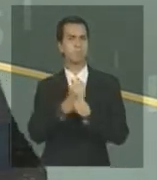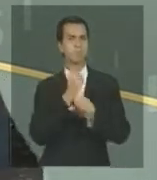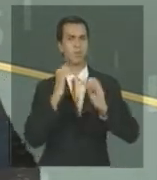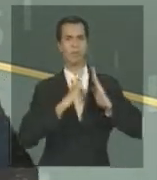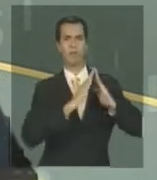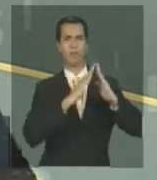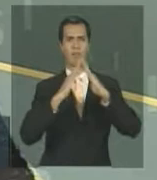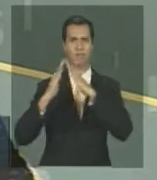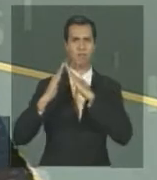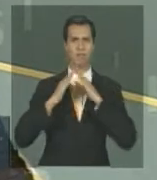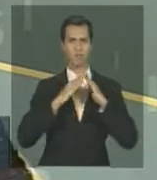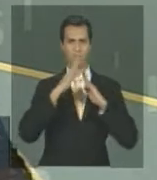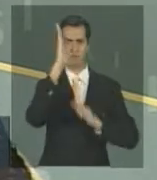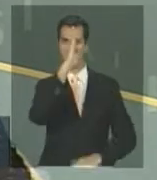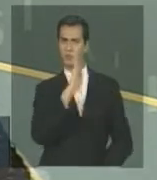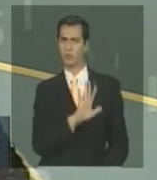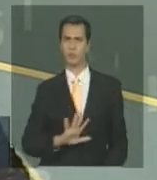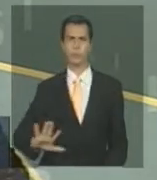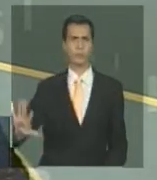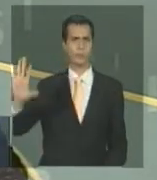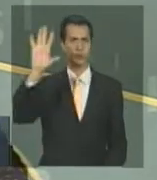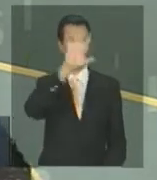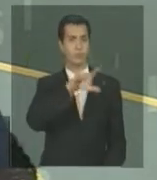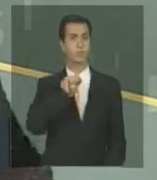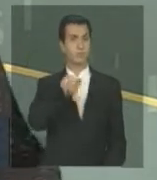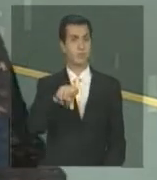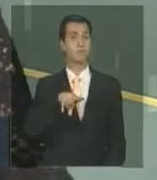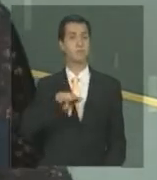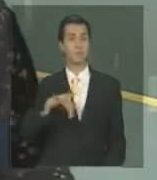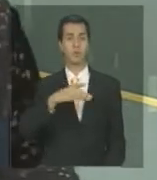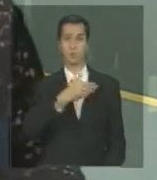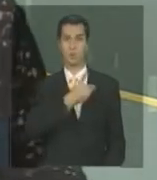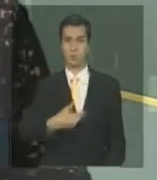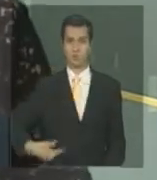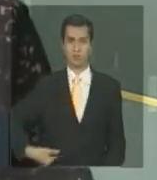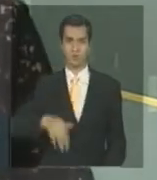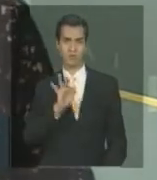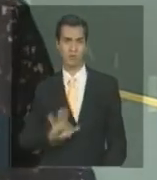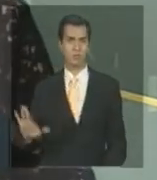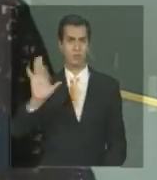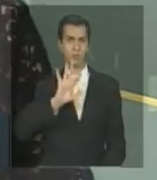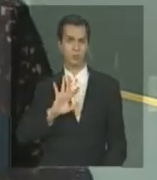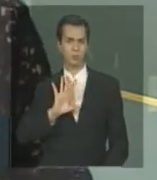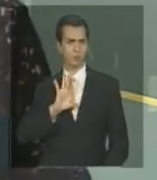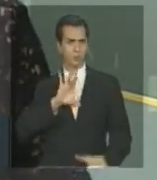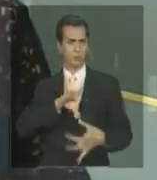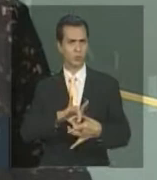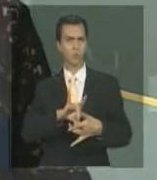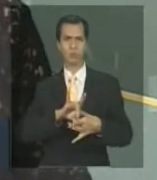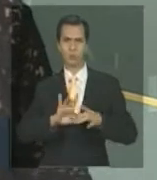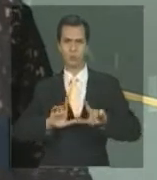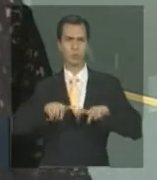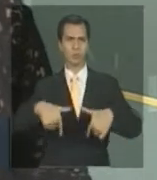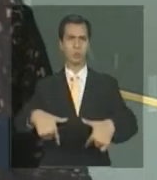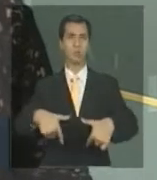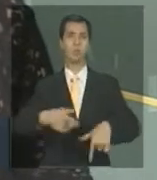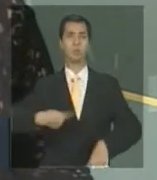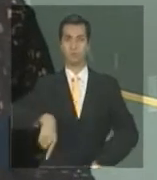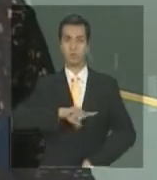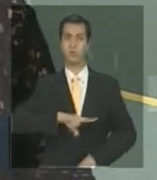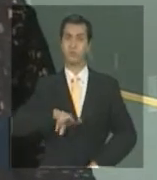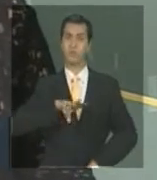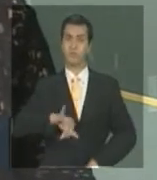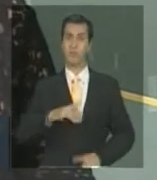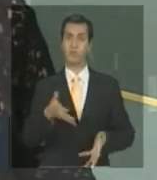terá a parceria de todo o governo e continuaremos juntos a ser obstinados na execução